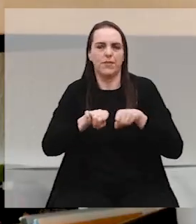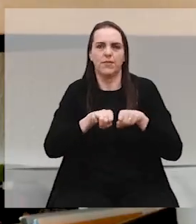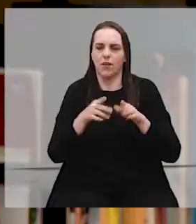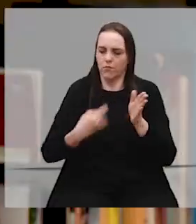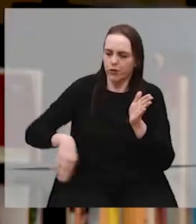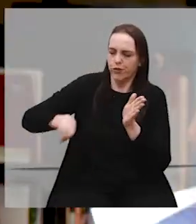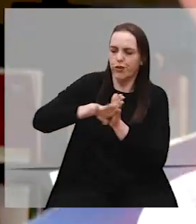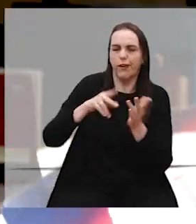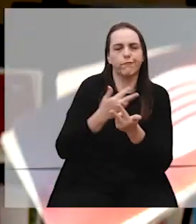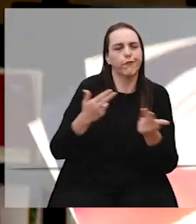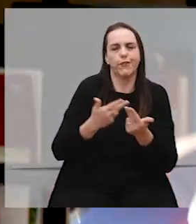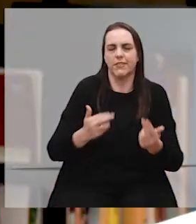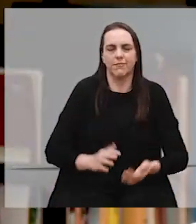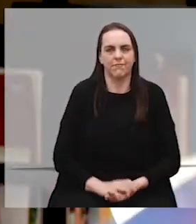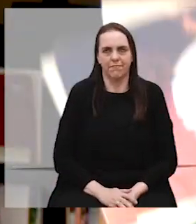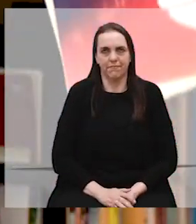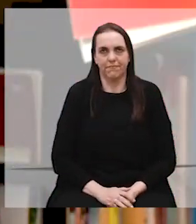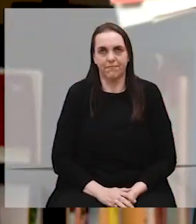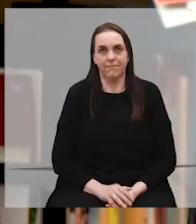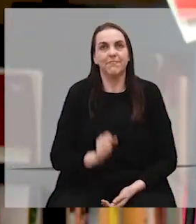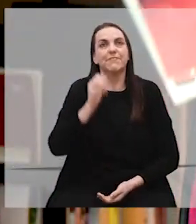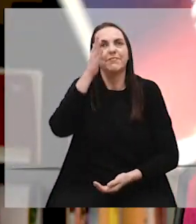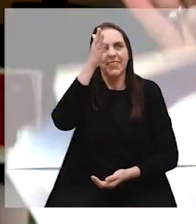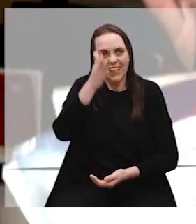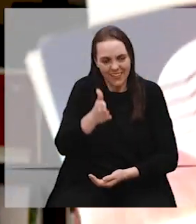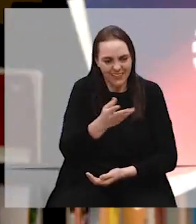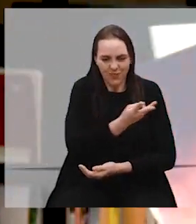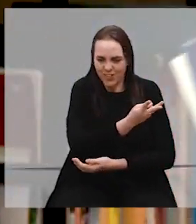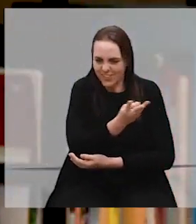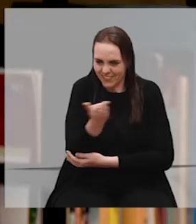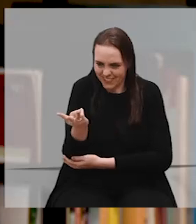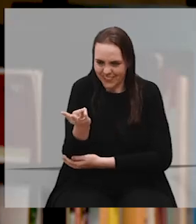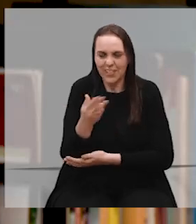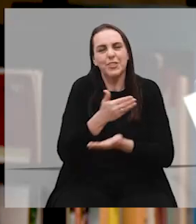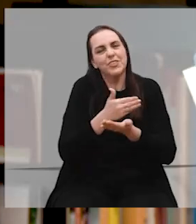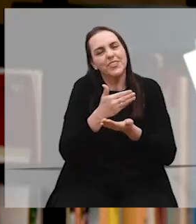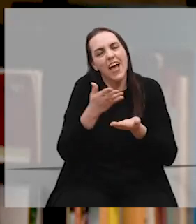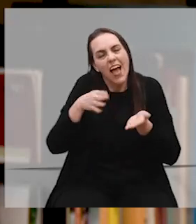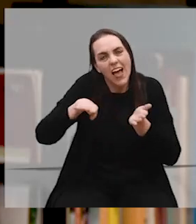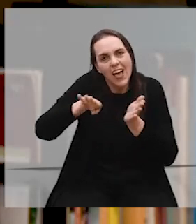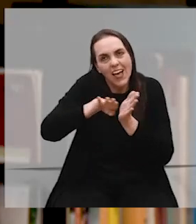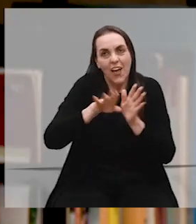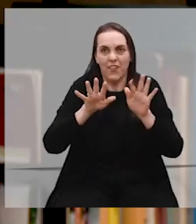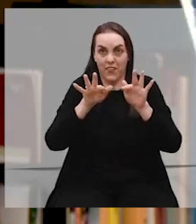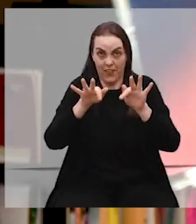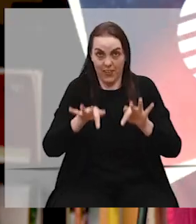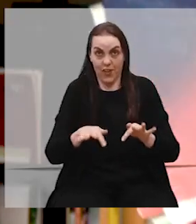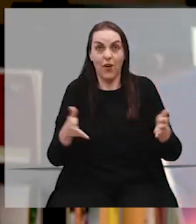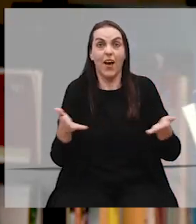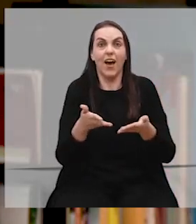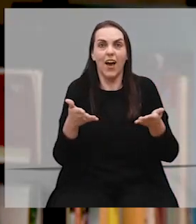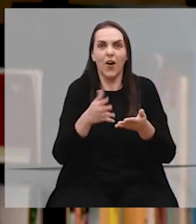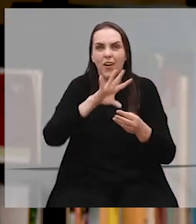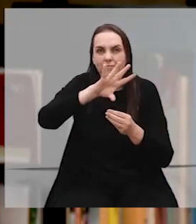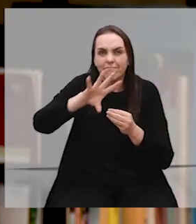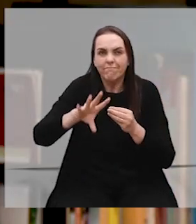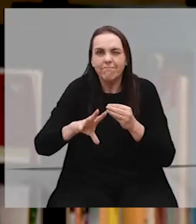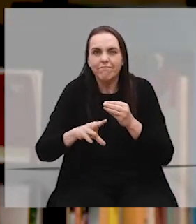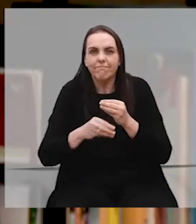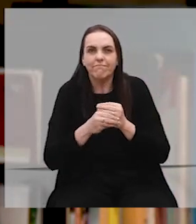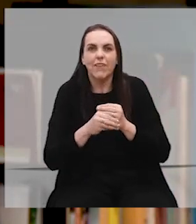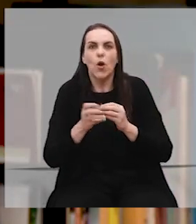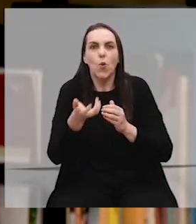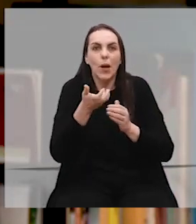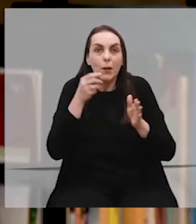chega. Ana, Roger, Vonei, estamos chegando ao final, mas agora nesse gancho eu